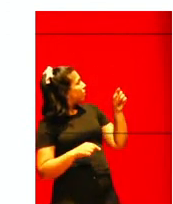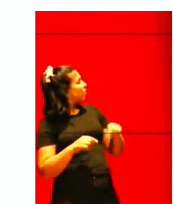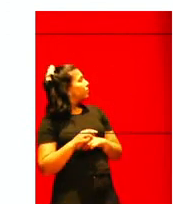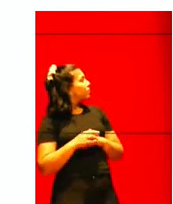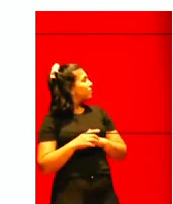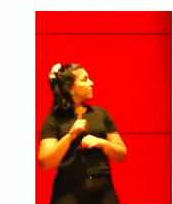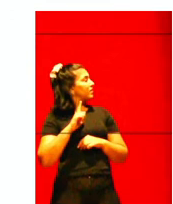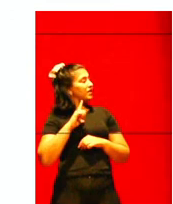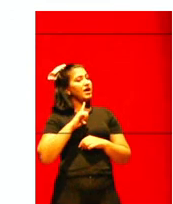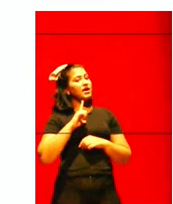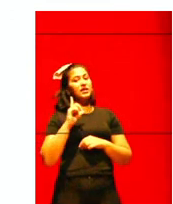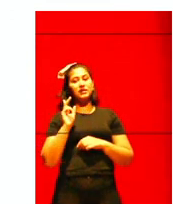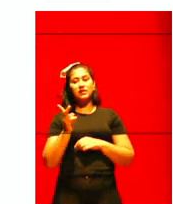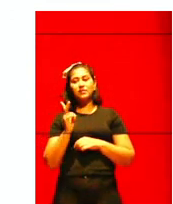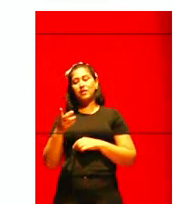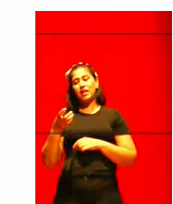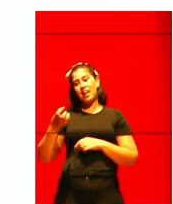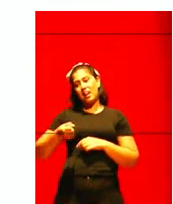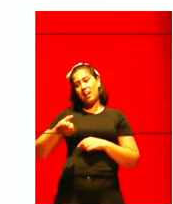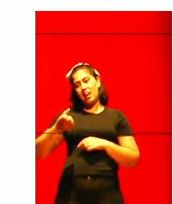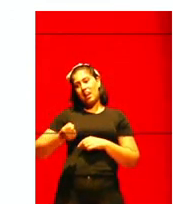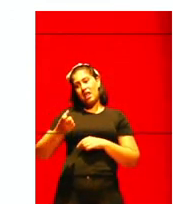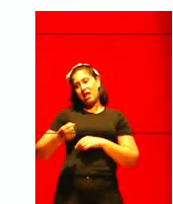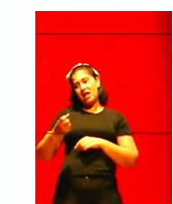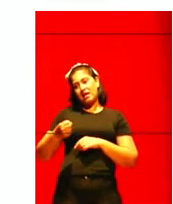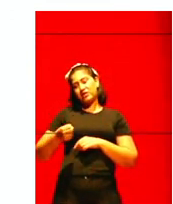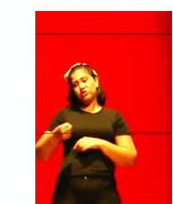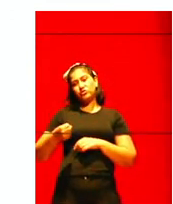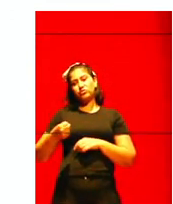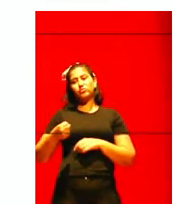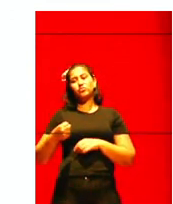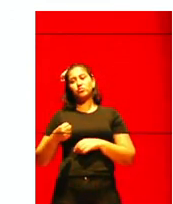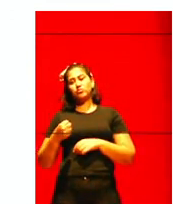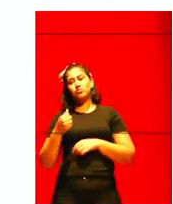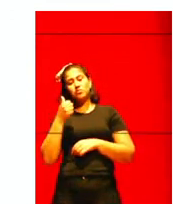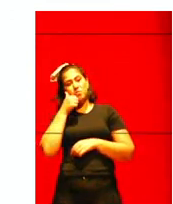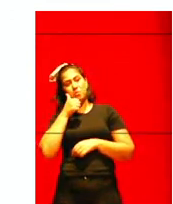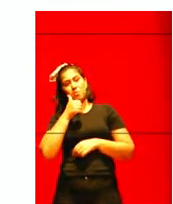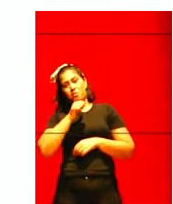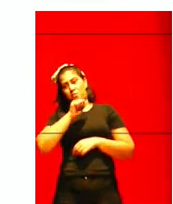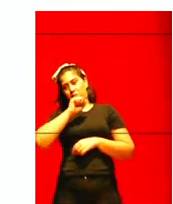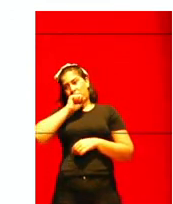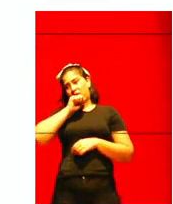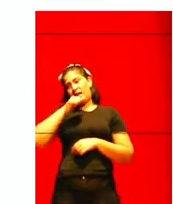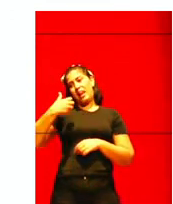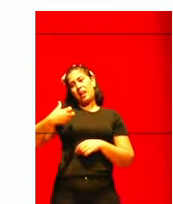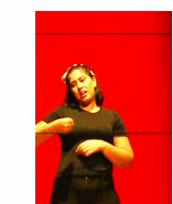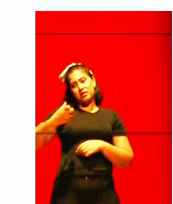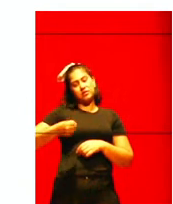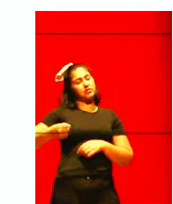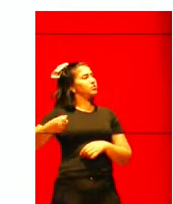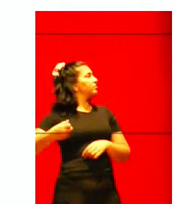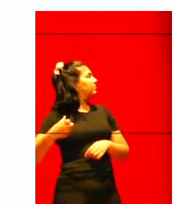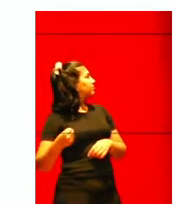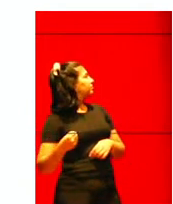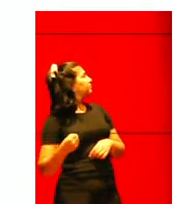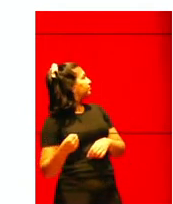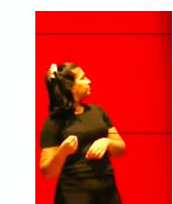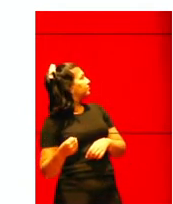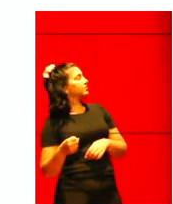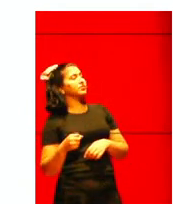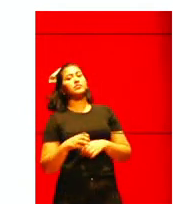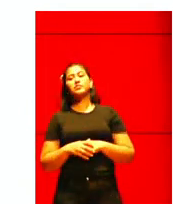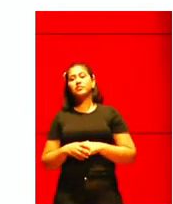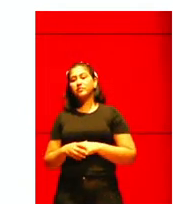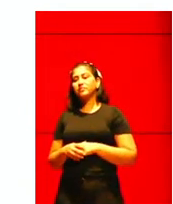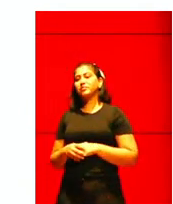monossacarídeo. Geralmente, alguns autores consideram de duas moléculas de monossacarídeos até 10 moléculas, outros